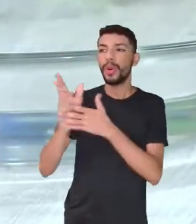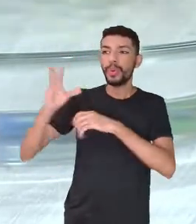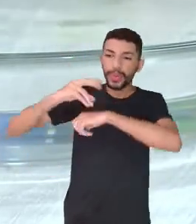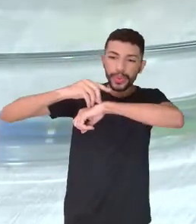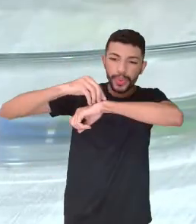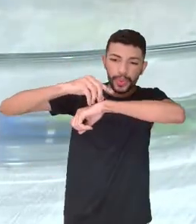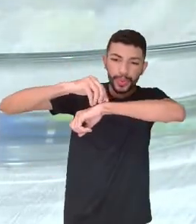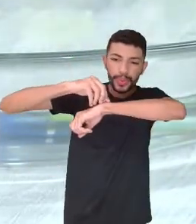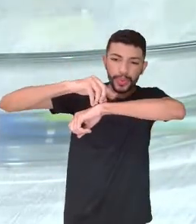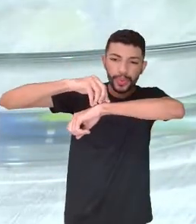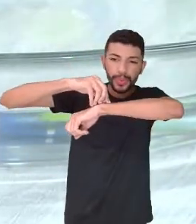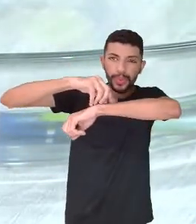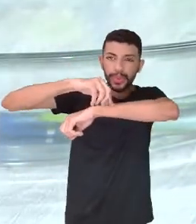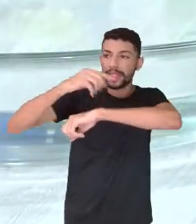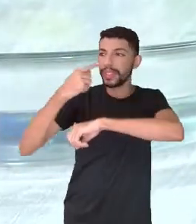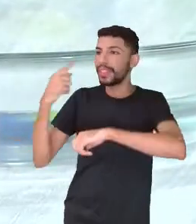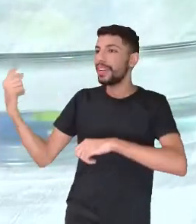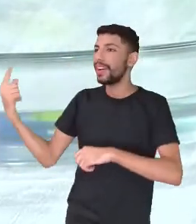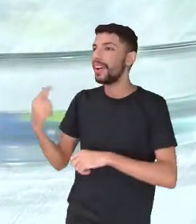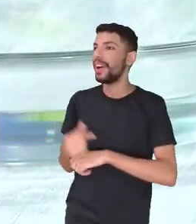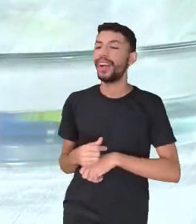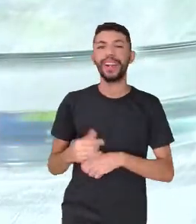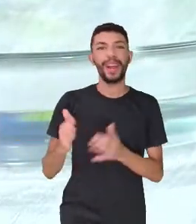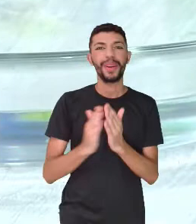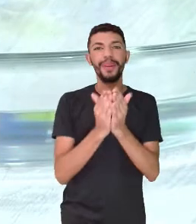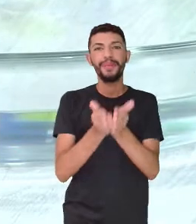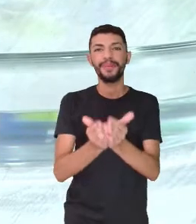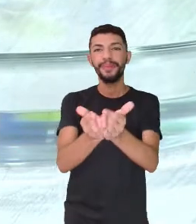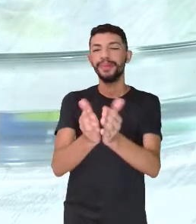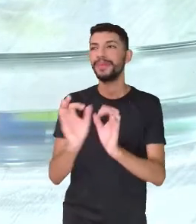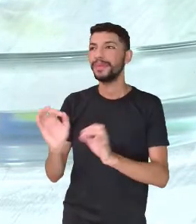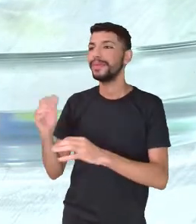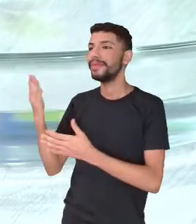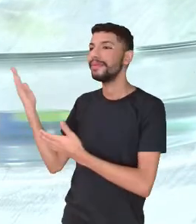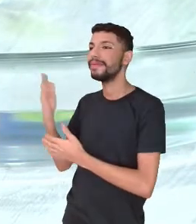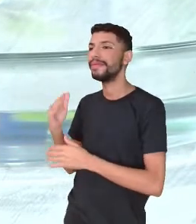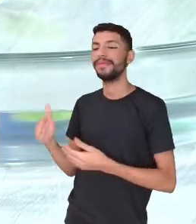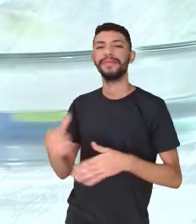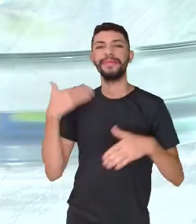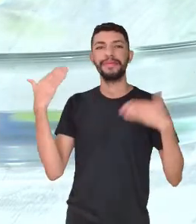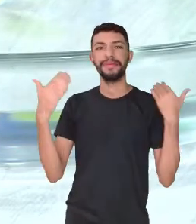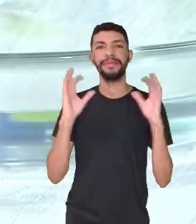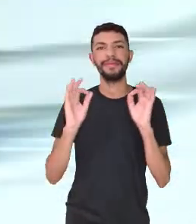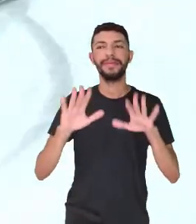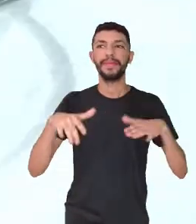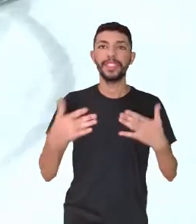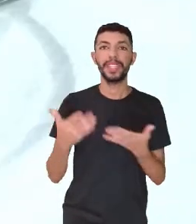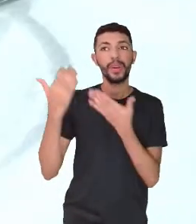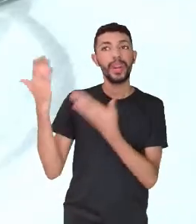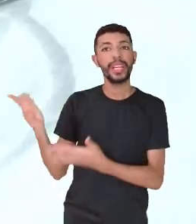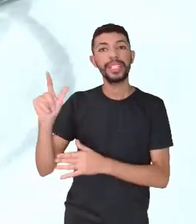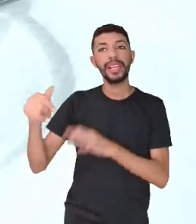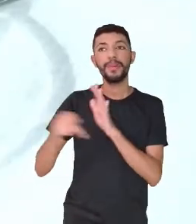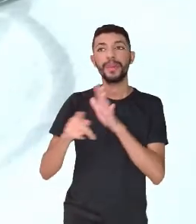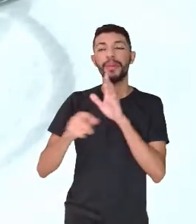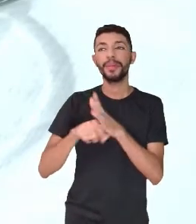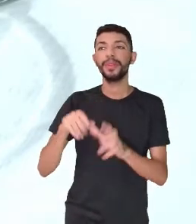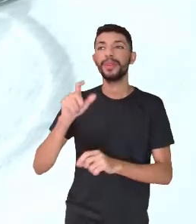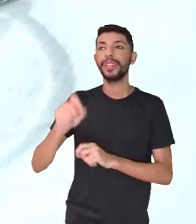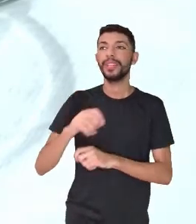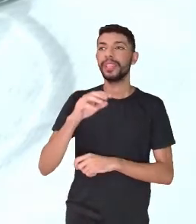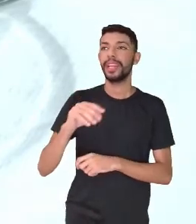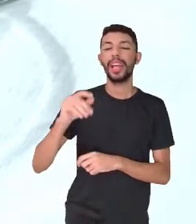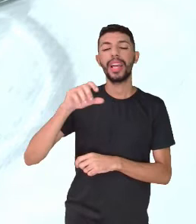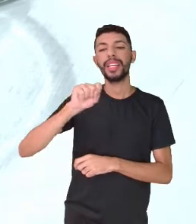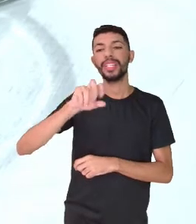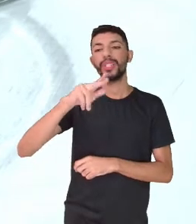fique. Olha o meu barquinho, gente. Passeando aí. Então, essa é a questão da tensão superficial. É como